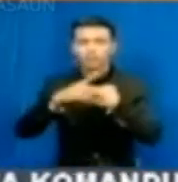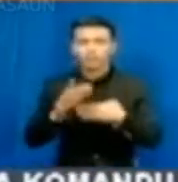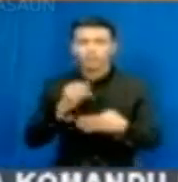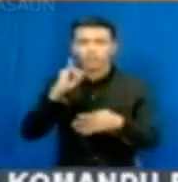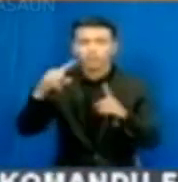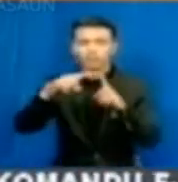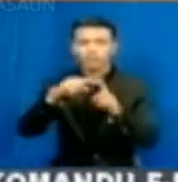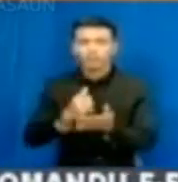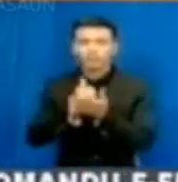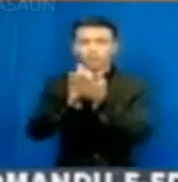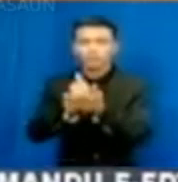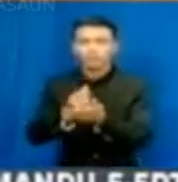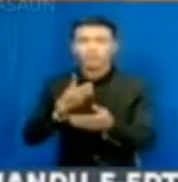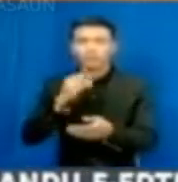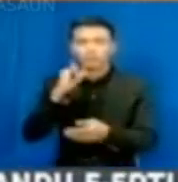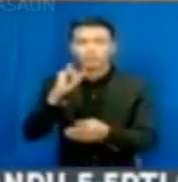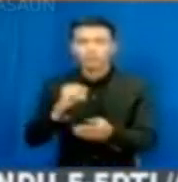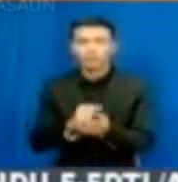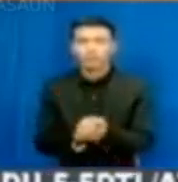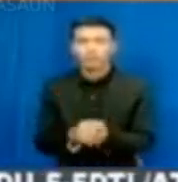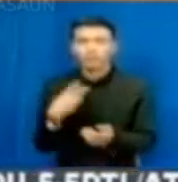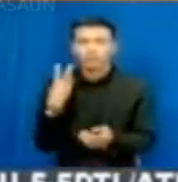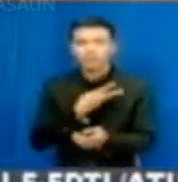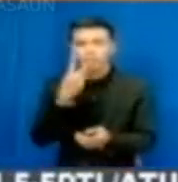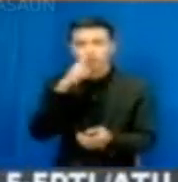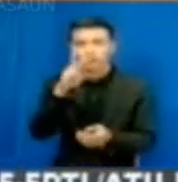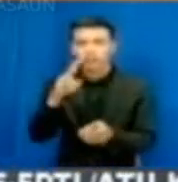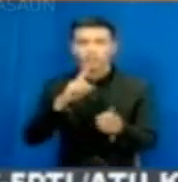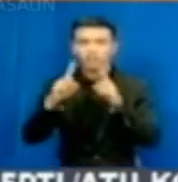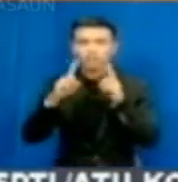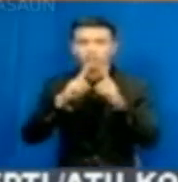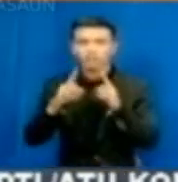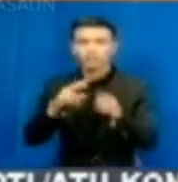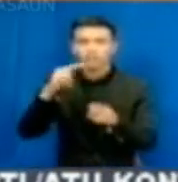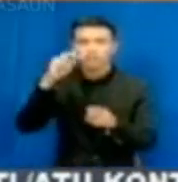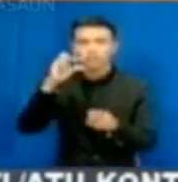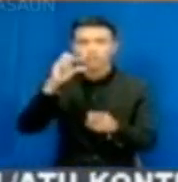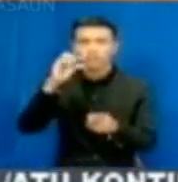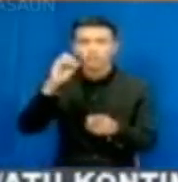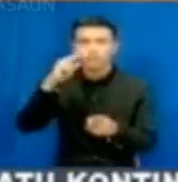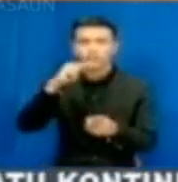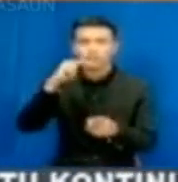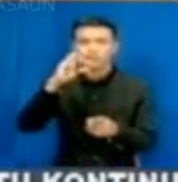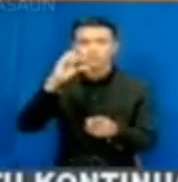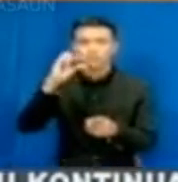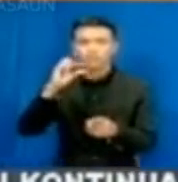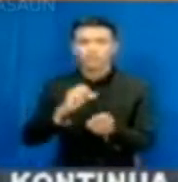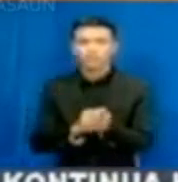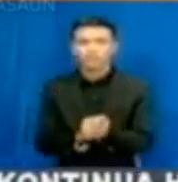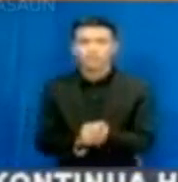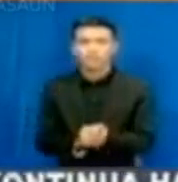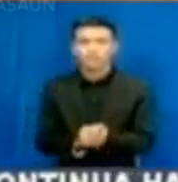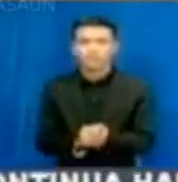para a cidade de Dili, Nebel Limpo Turma Itaí, acompanha a explicação do segurador senhor ONZ Ratutan Fortunato Carmona